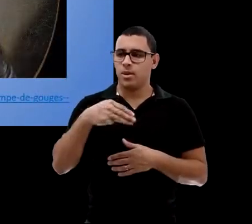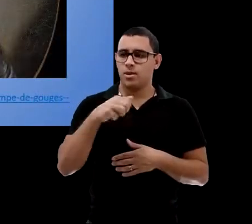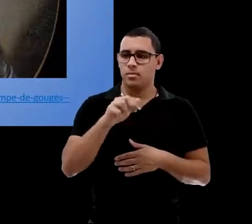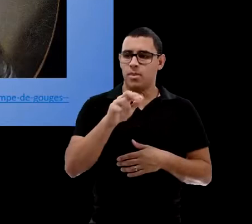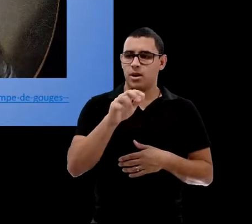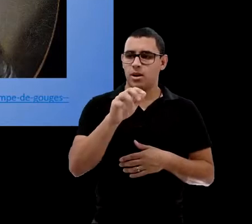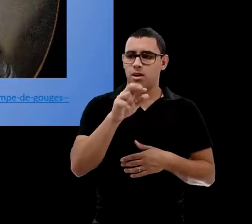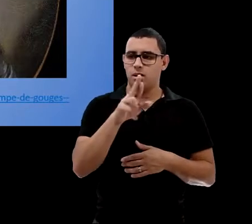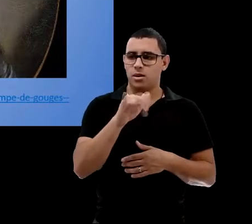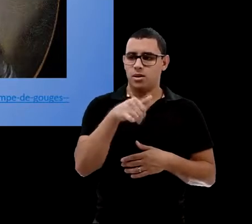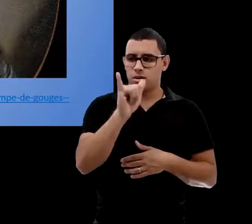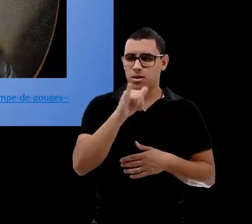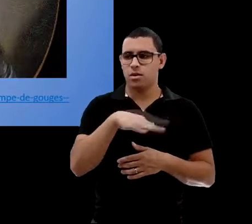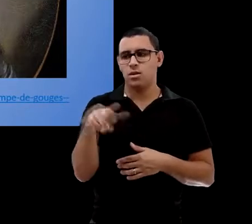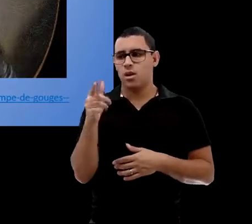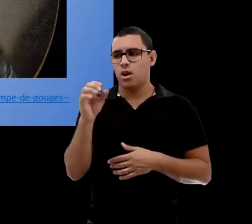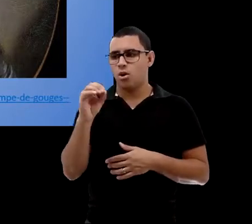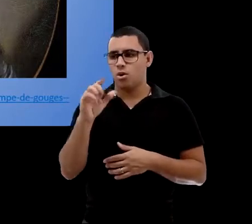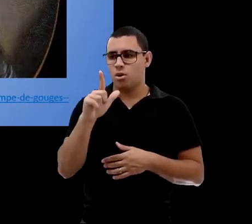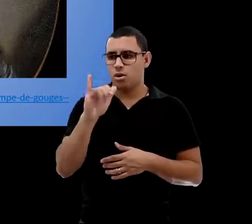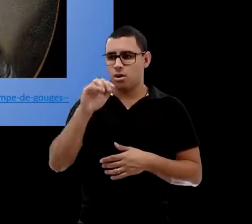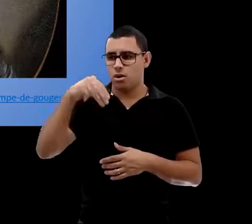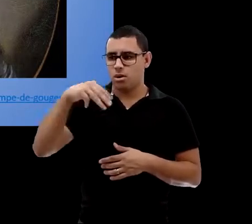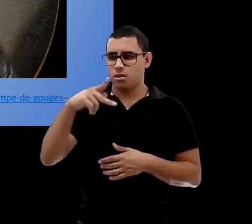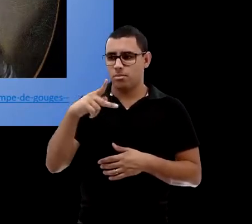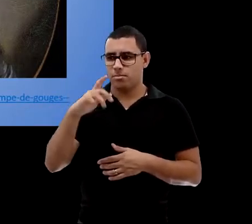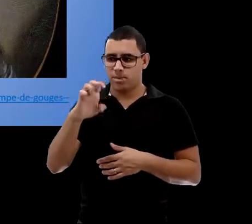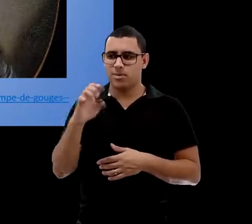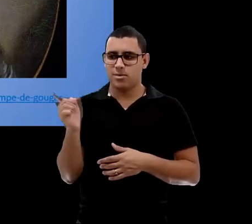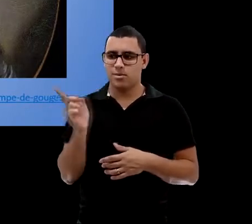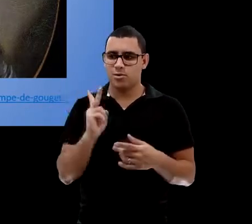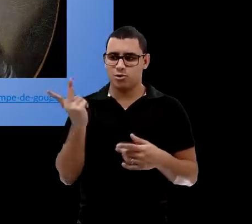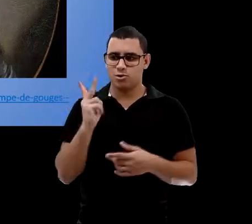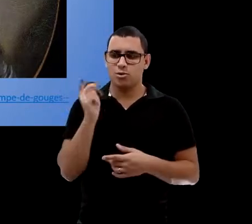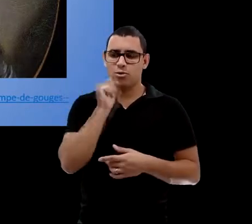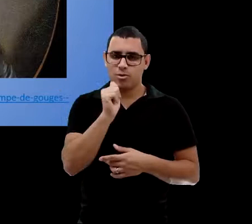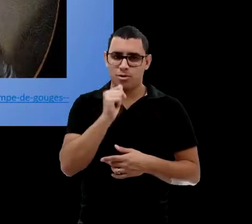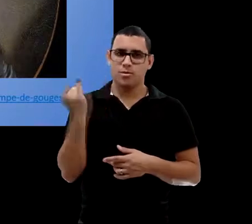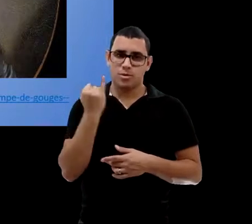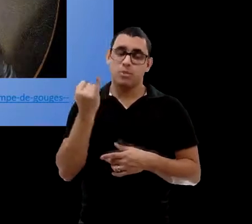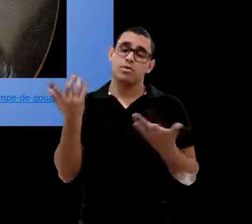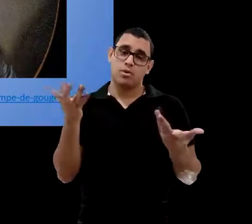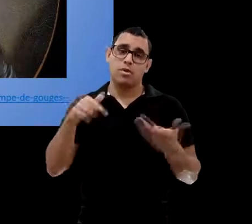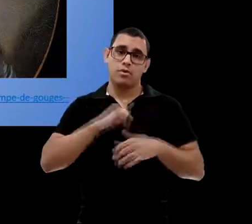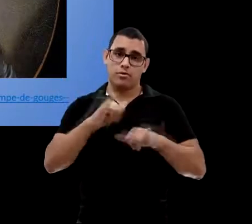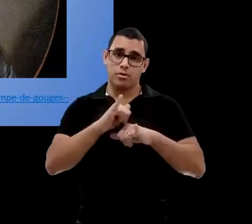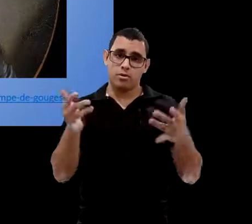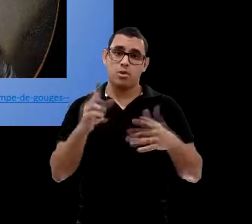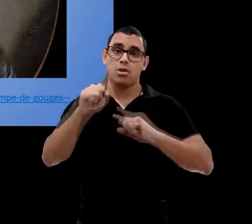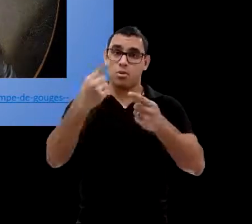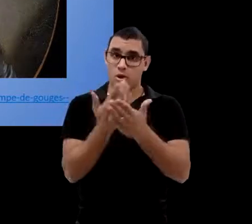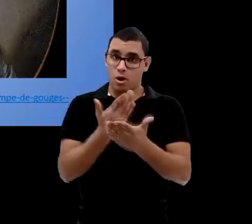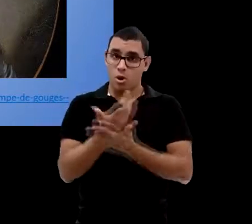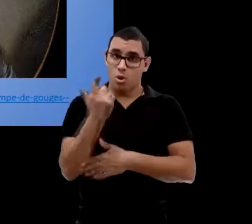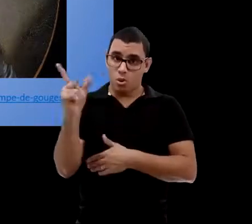Mary Wollstonecraft e a Olympe Gouze, certo? Bom, então nesse momento são essas informações sobre